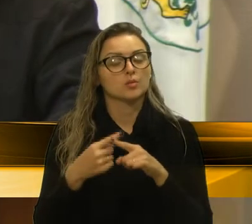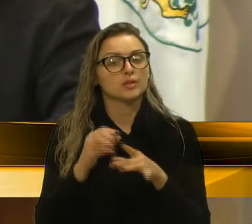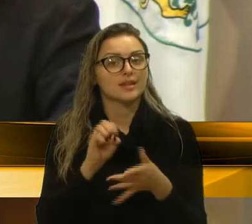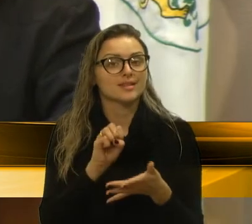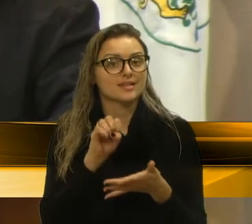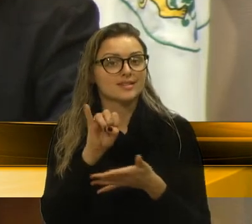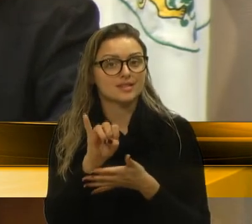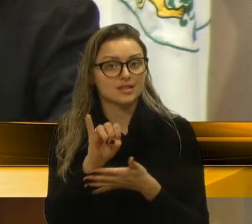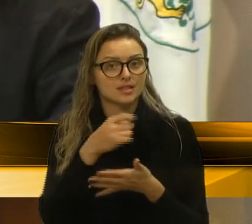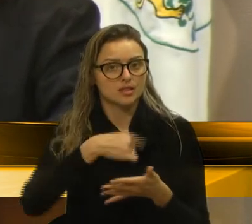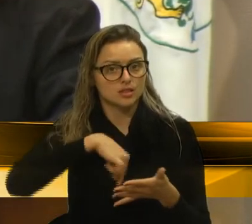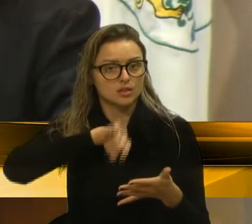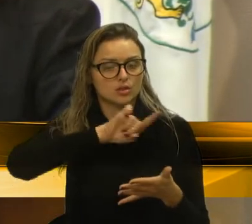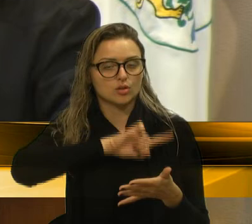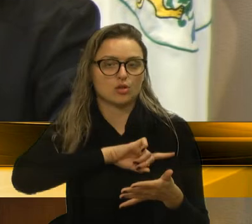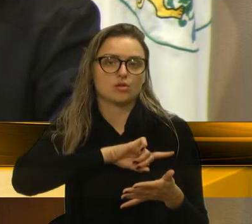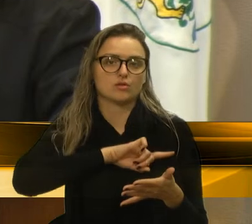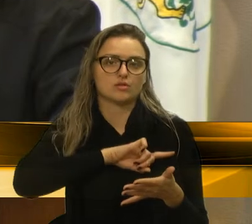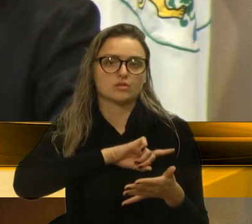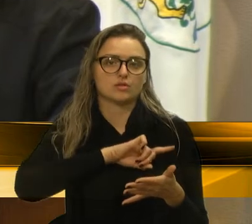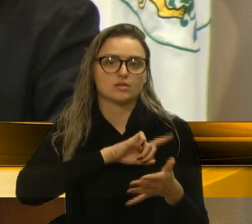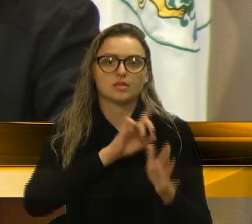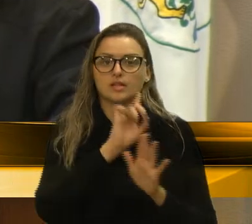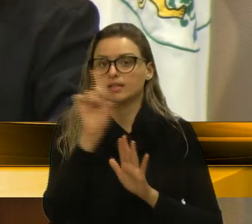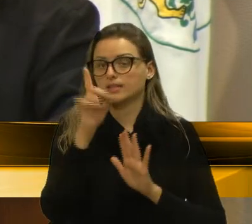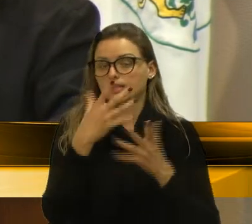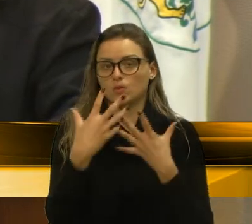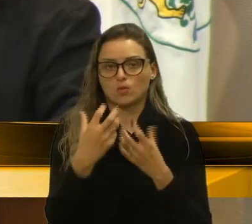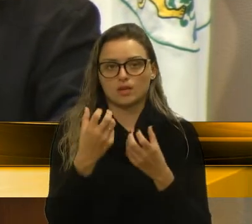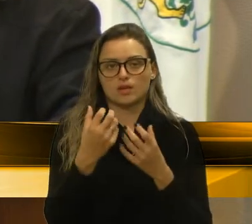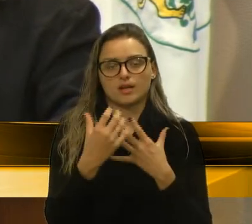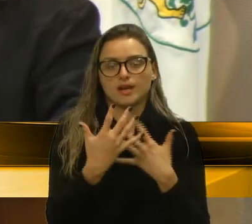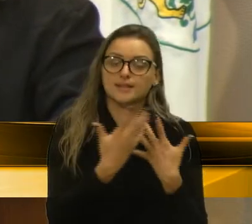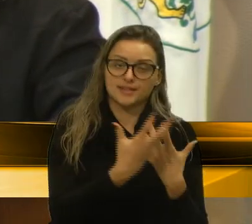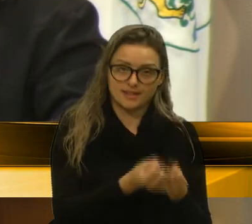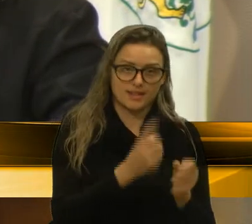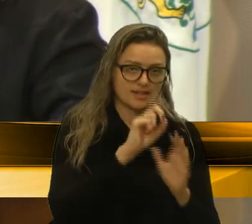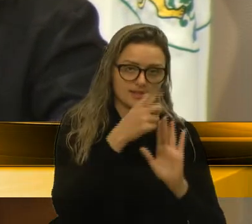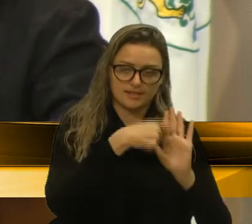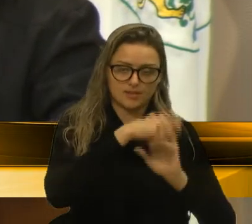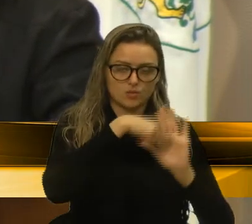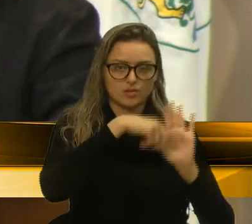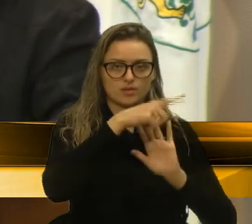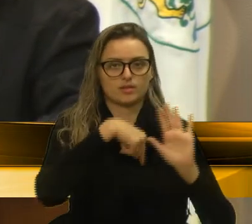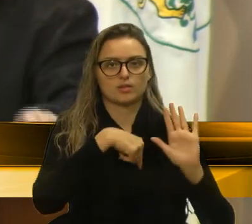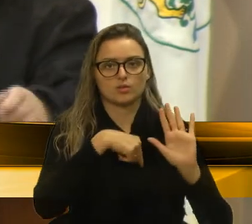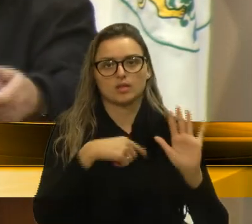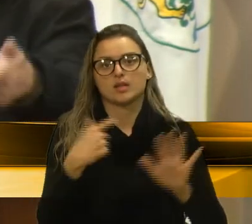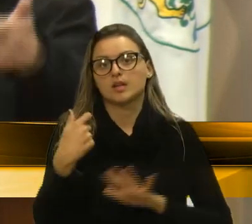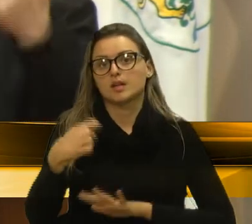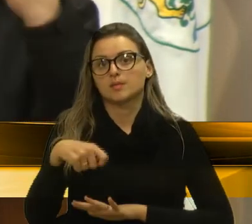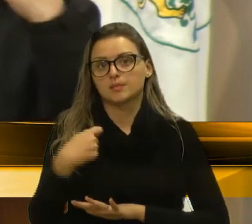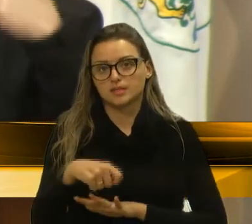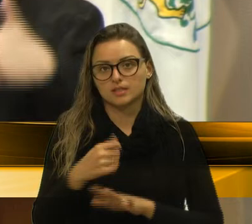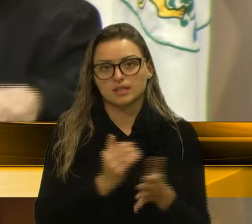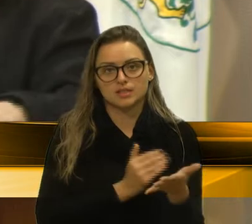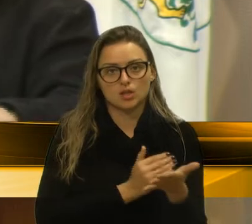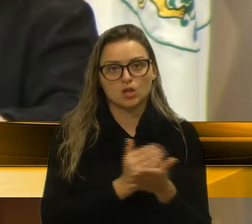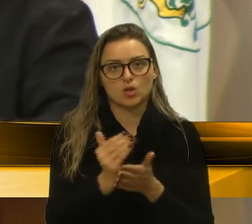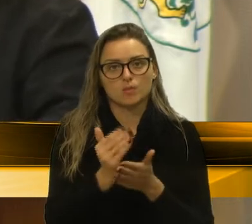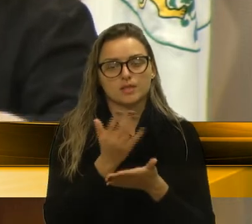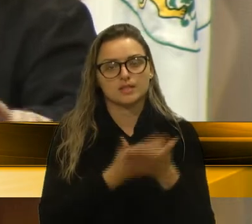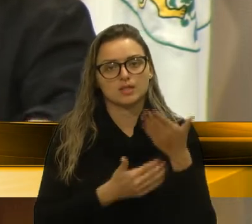Adiló, nós derrubássemos o veto, acolhêssemos o veto, teria que se reiniciar todo